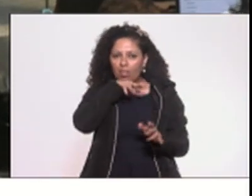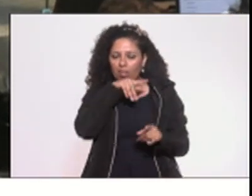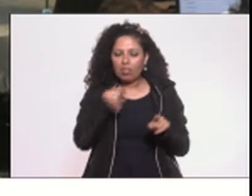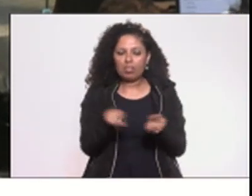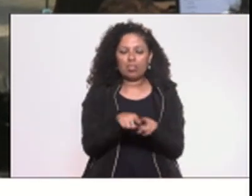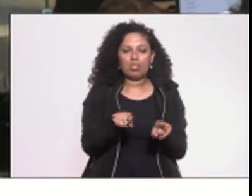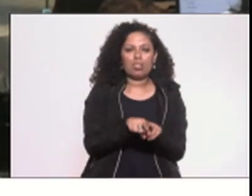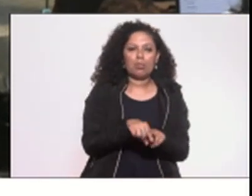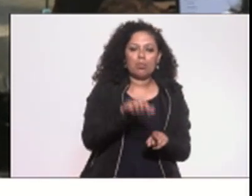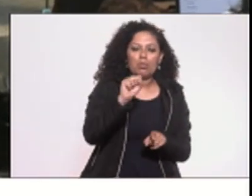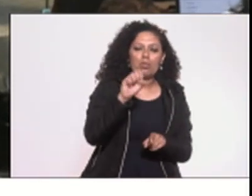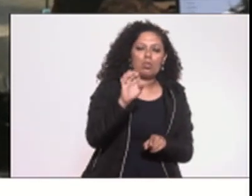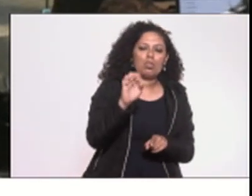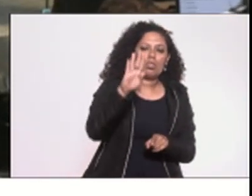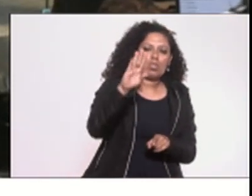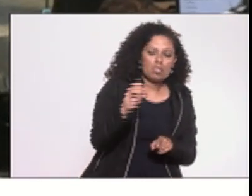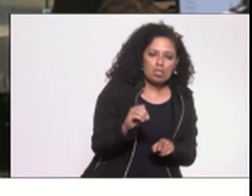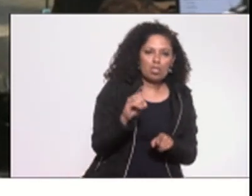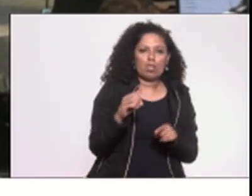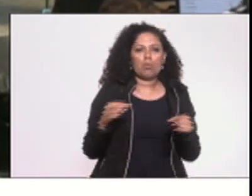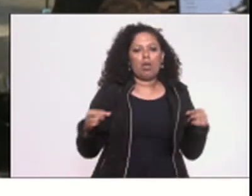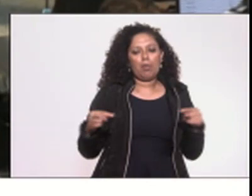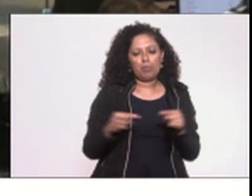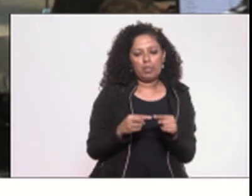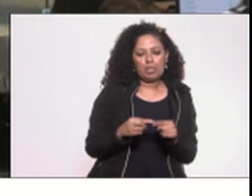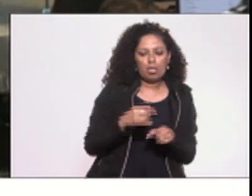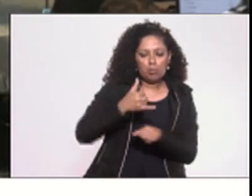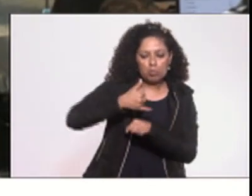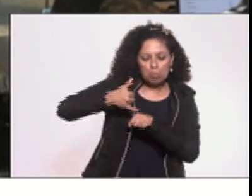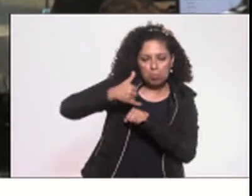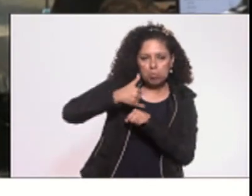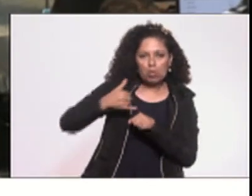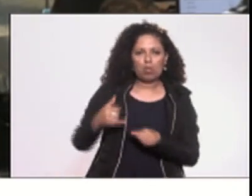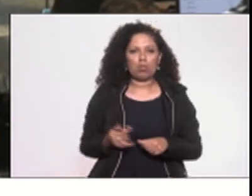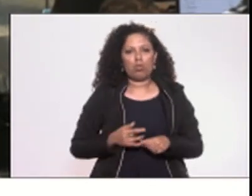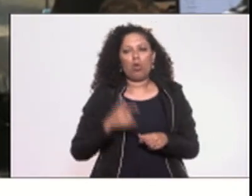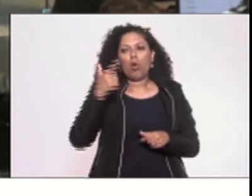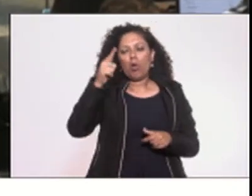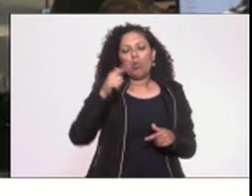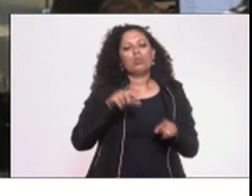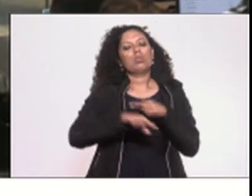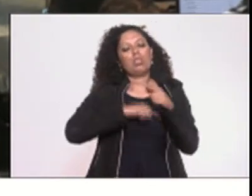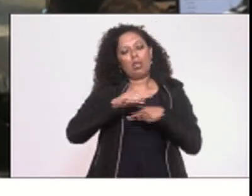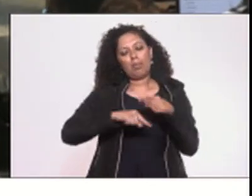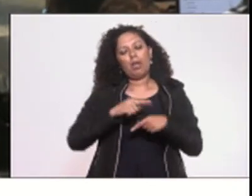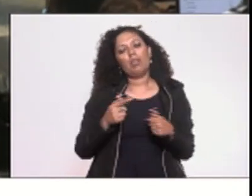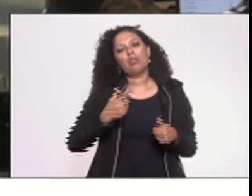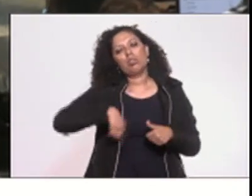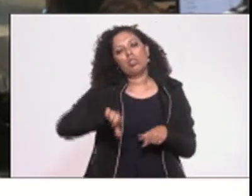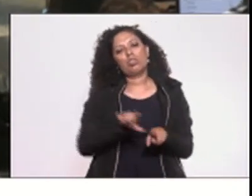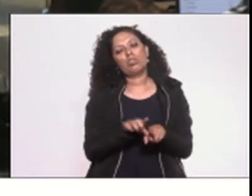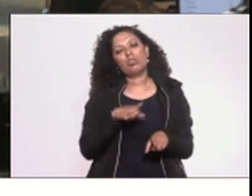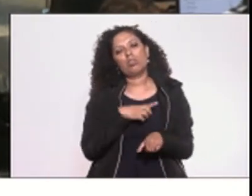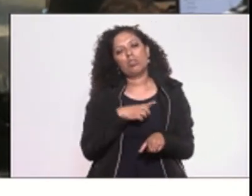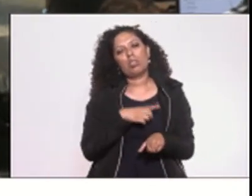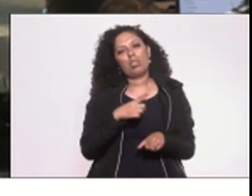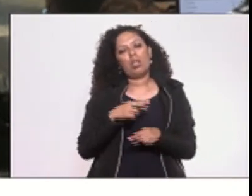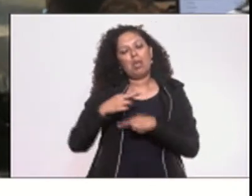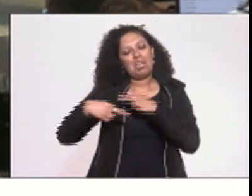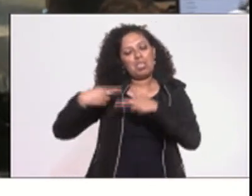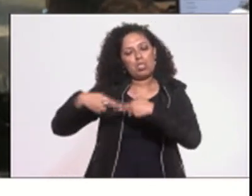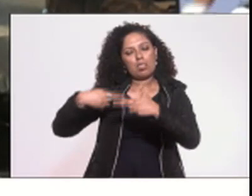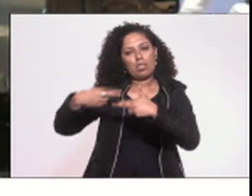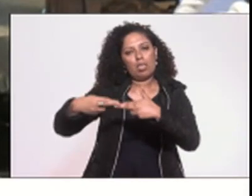processamos para as indústrias saboeiras ou biodiesel. Outra atividade que temos no grupo é a